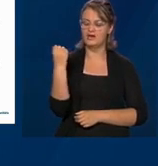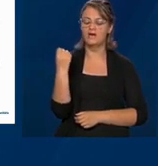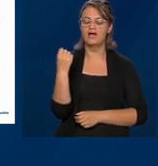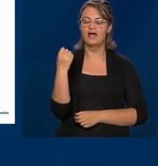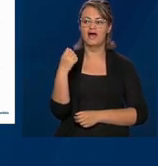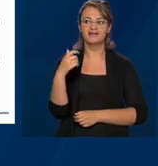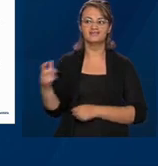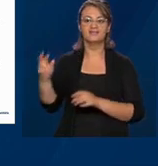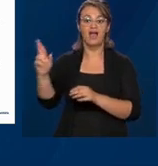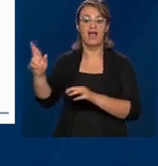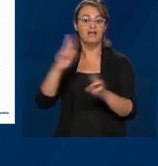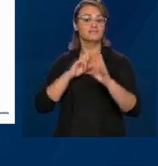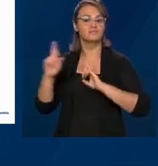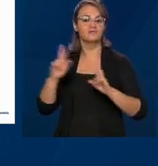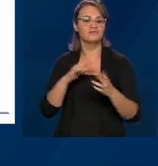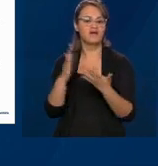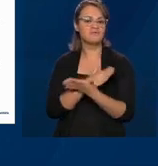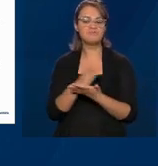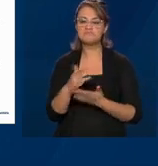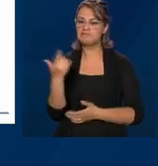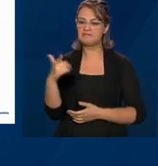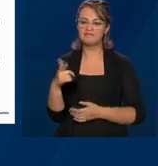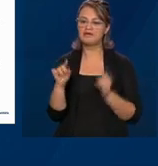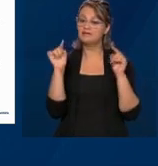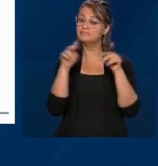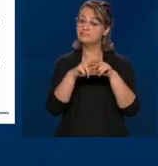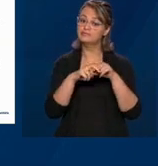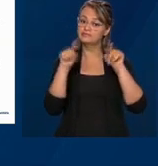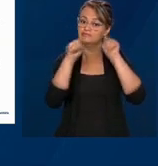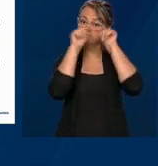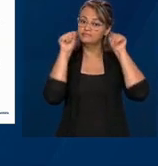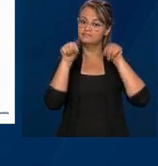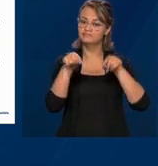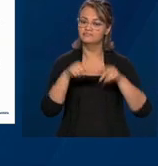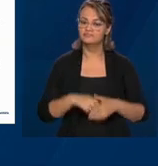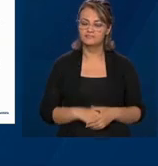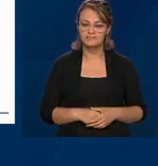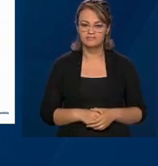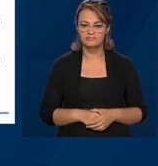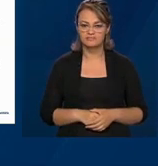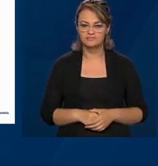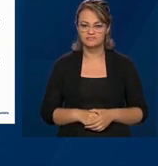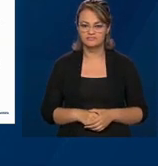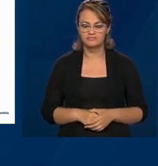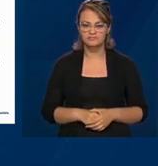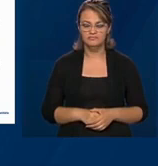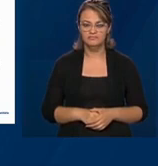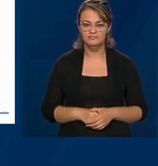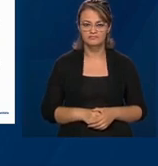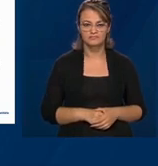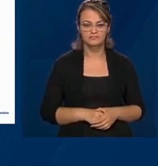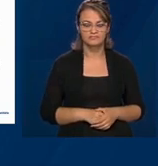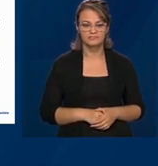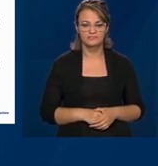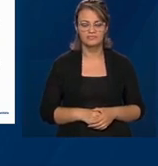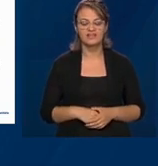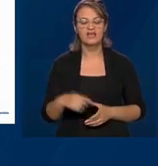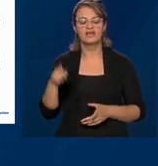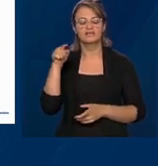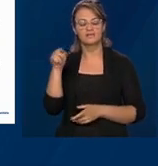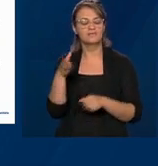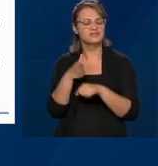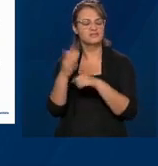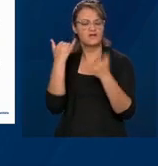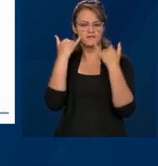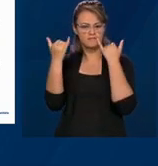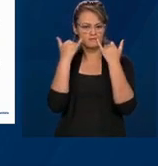respostas por essas questões, né? Nós percebemos que o acesso ao banco de dados